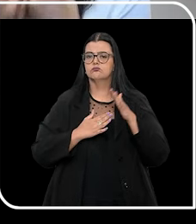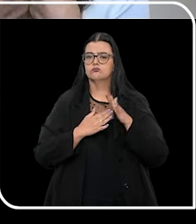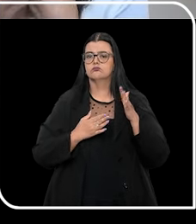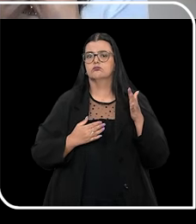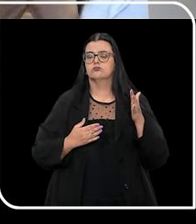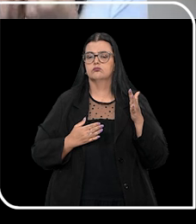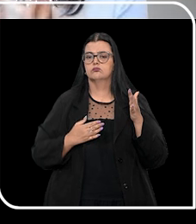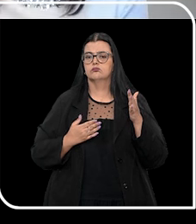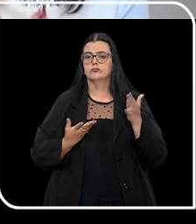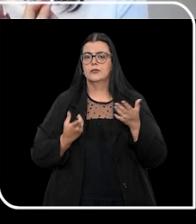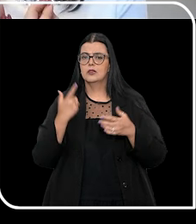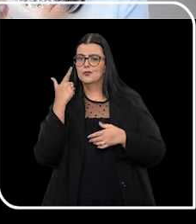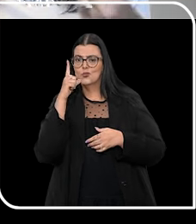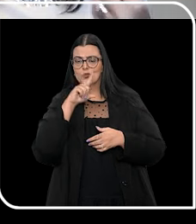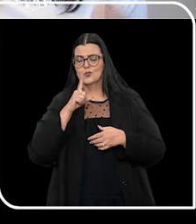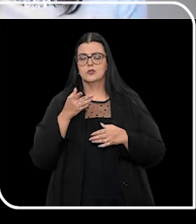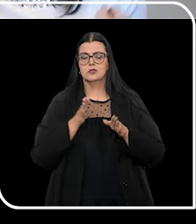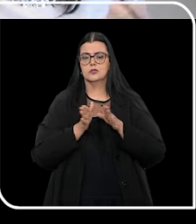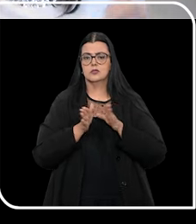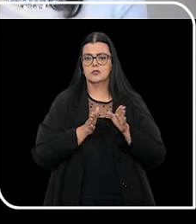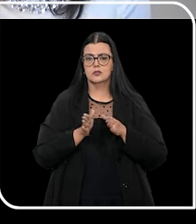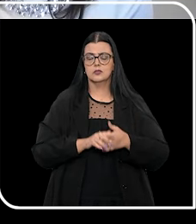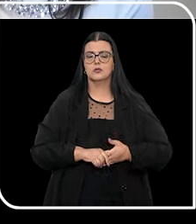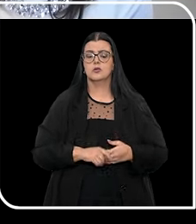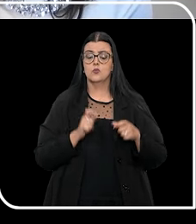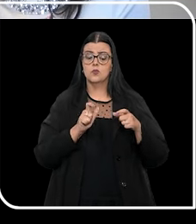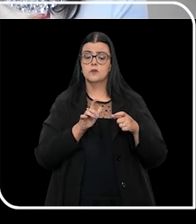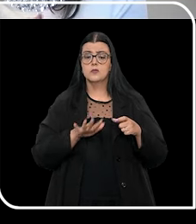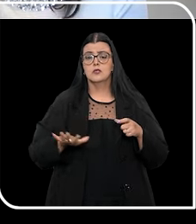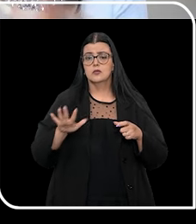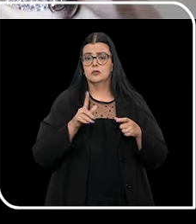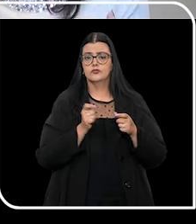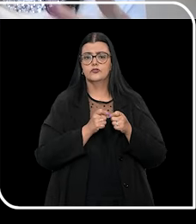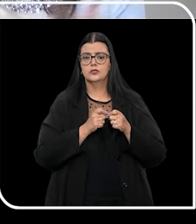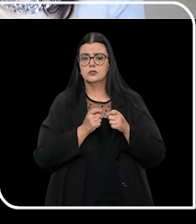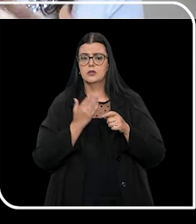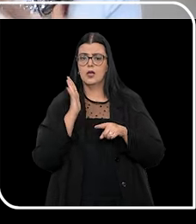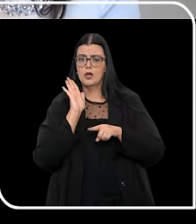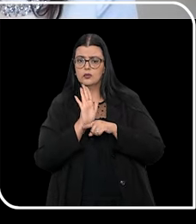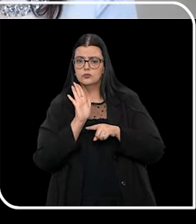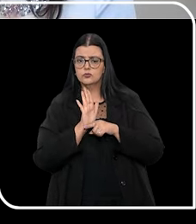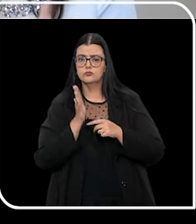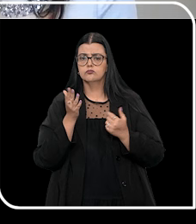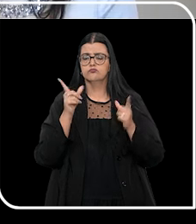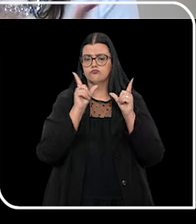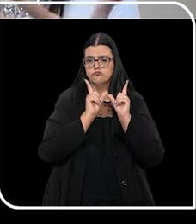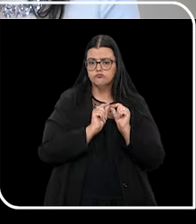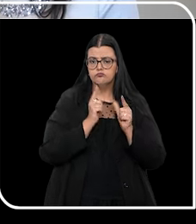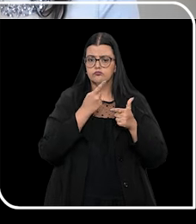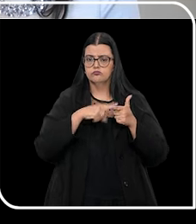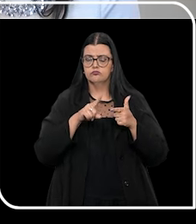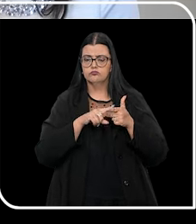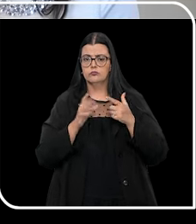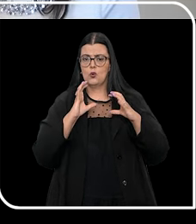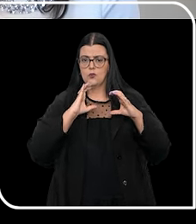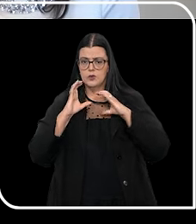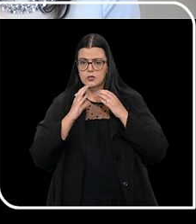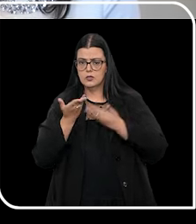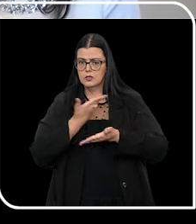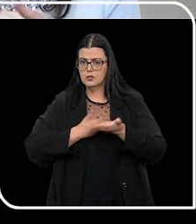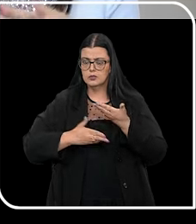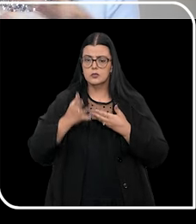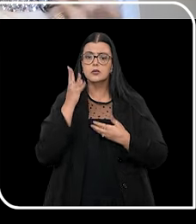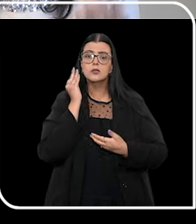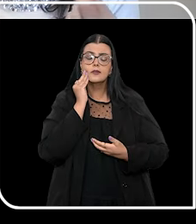barreiras presentes que fazem com que ele não não não consiga acessar isso e nesse ambiente O que que a gente pode construir para eliminar ou minim